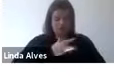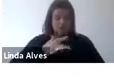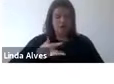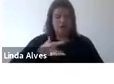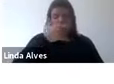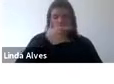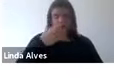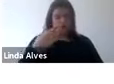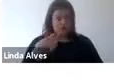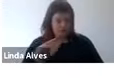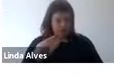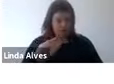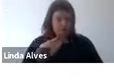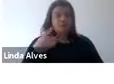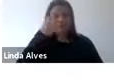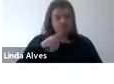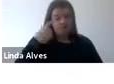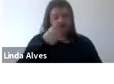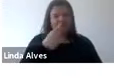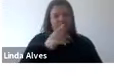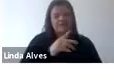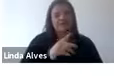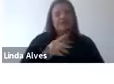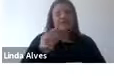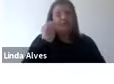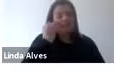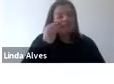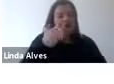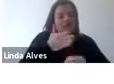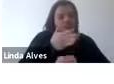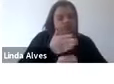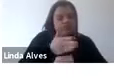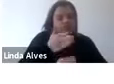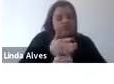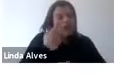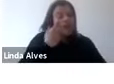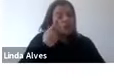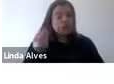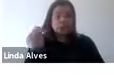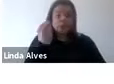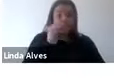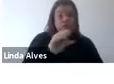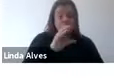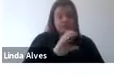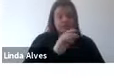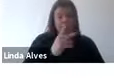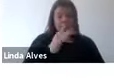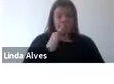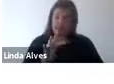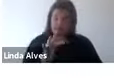Horas na Play Store do seu celular. Acesse com o número do seu CPF e a senha padrão